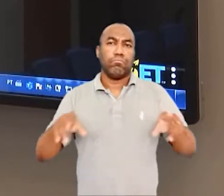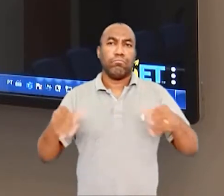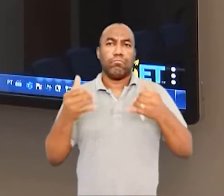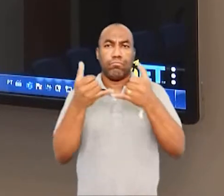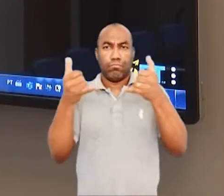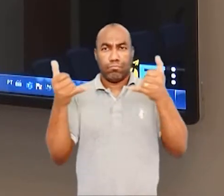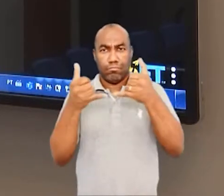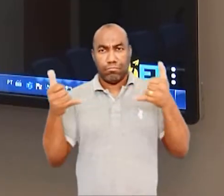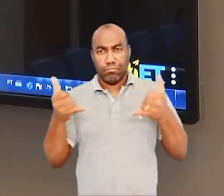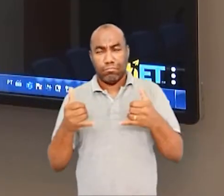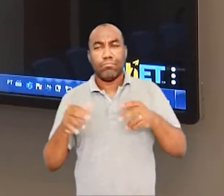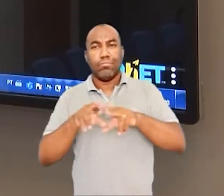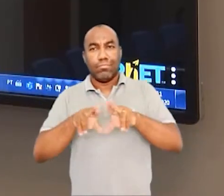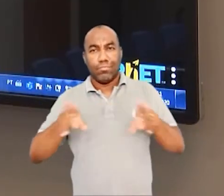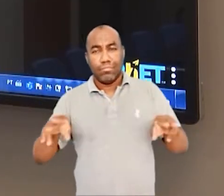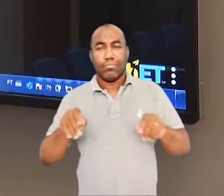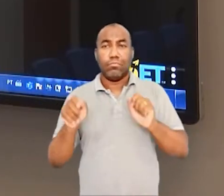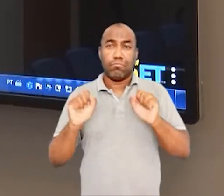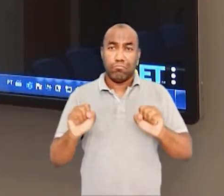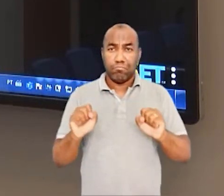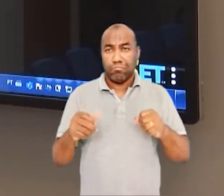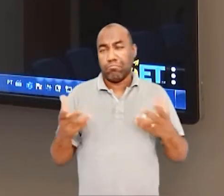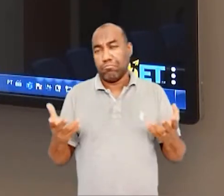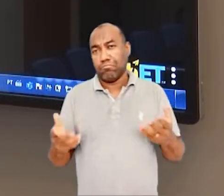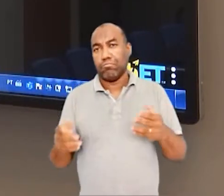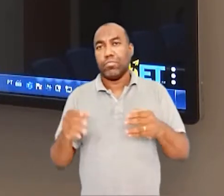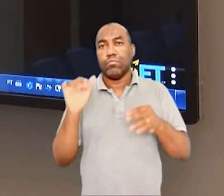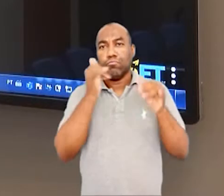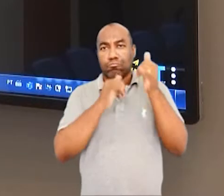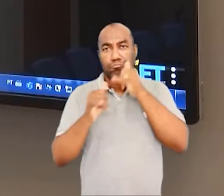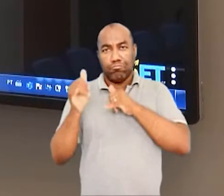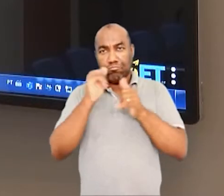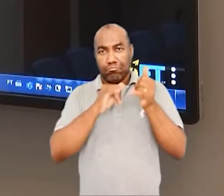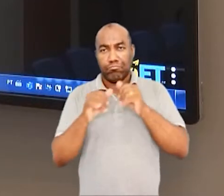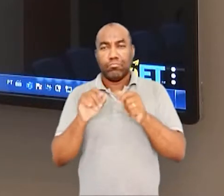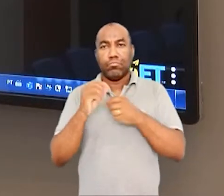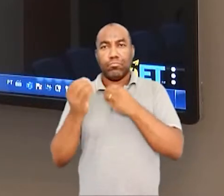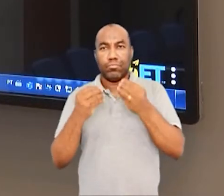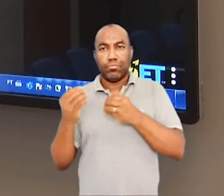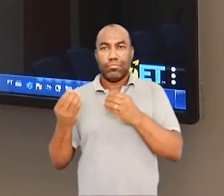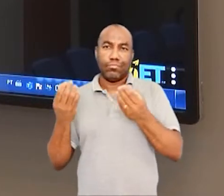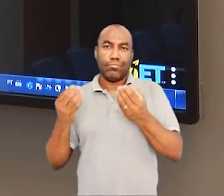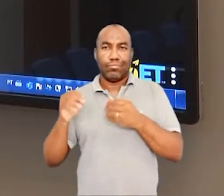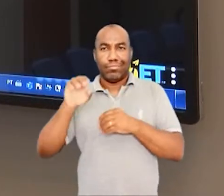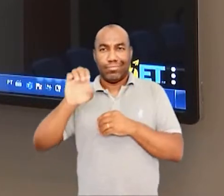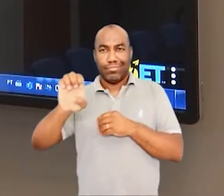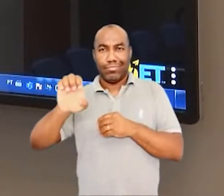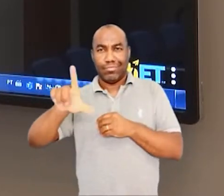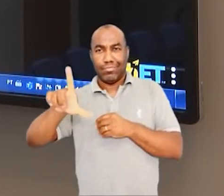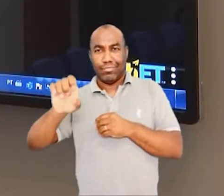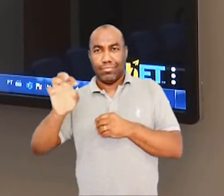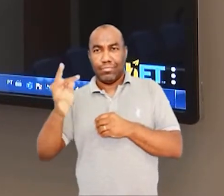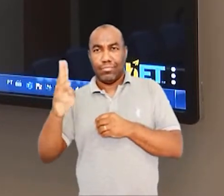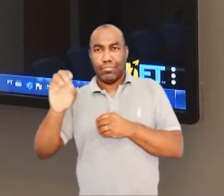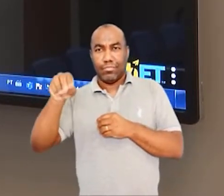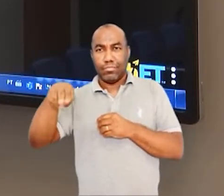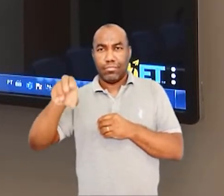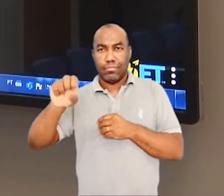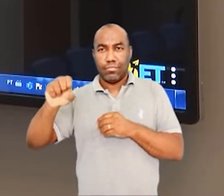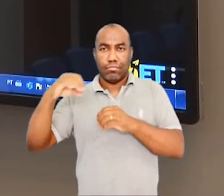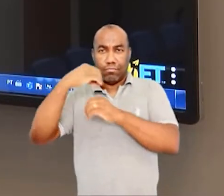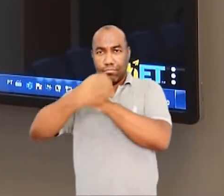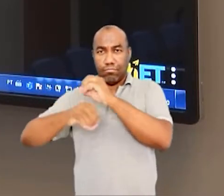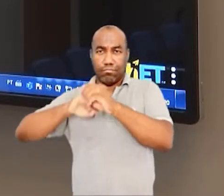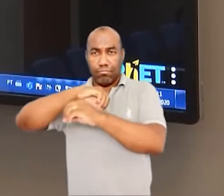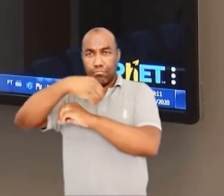pode ser elétrons ou prótons, mas num condutor no estado sólido, nós temos elétrons em movimento. Eu sou de